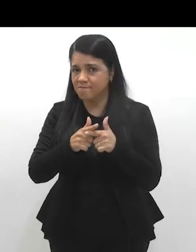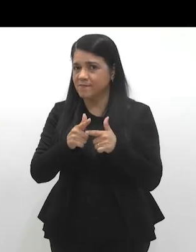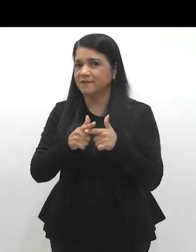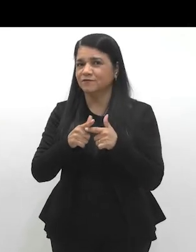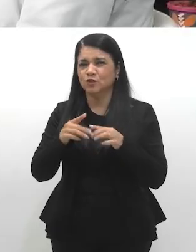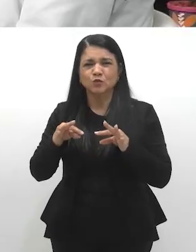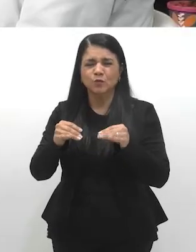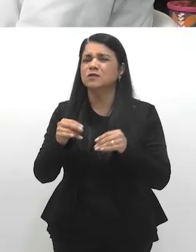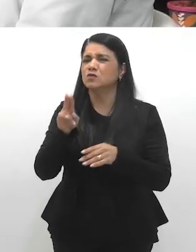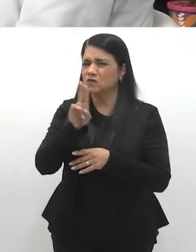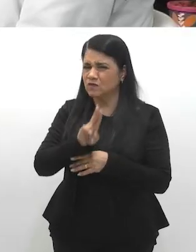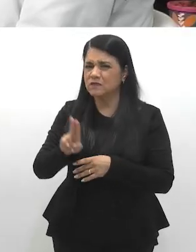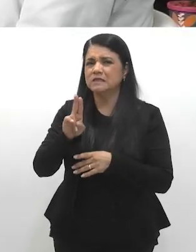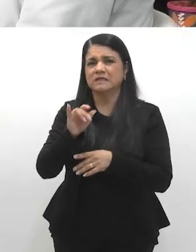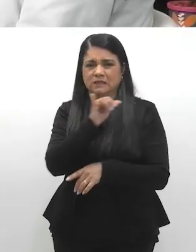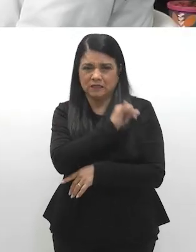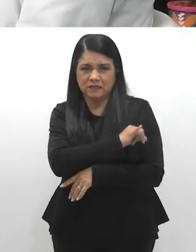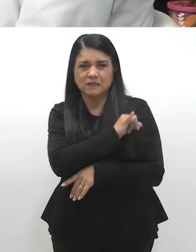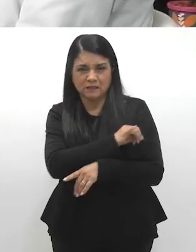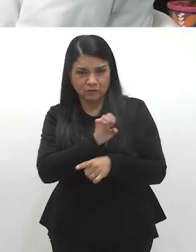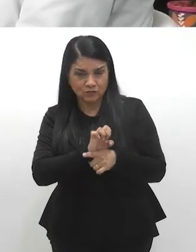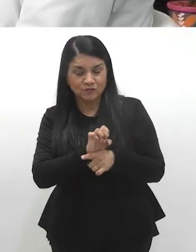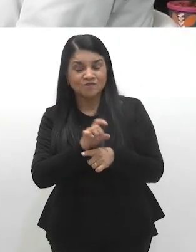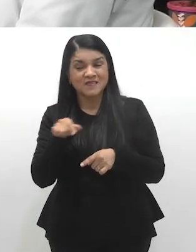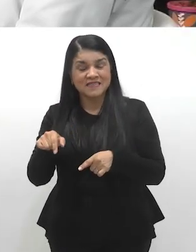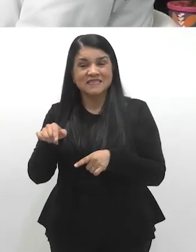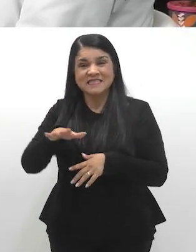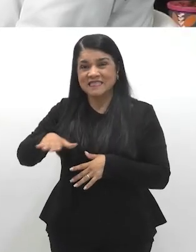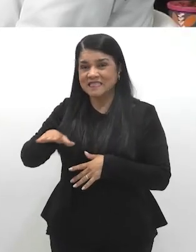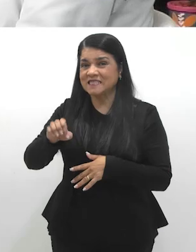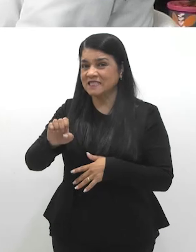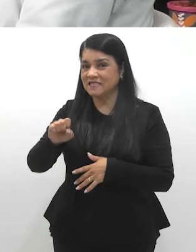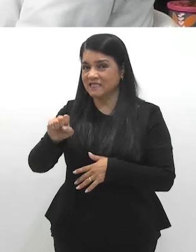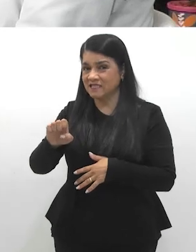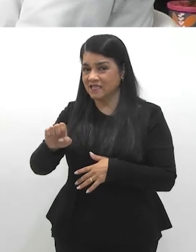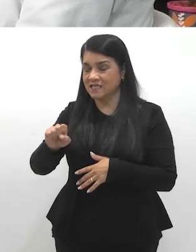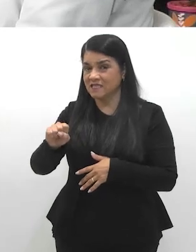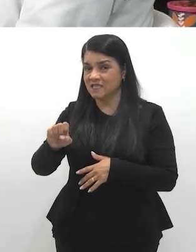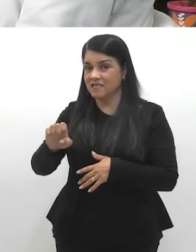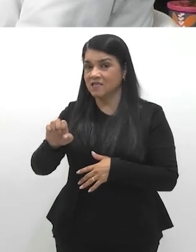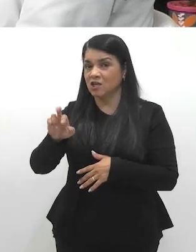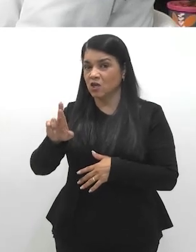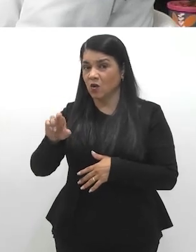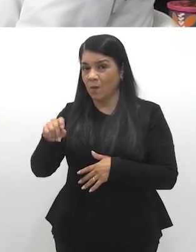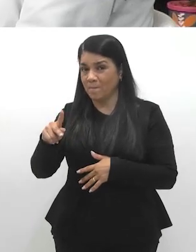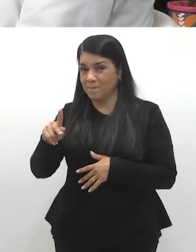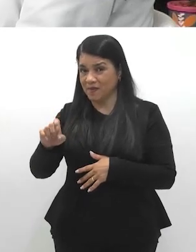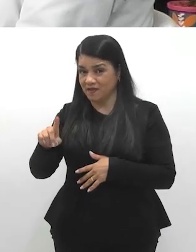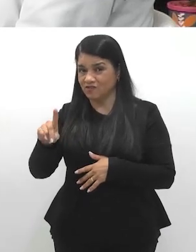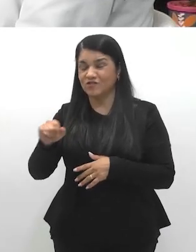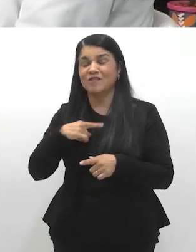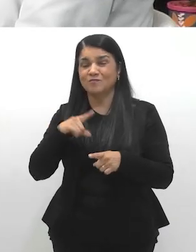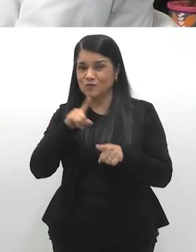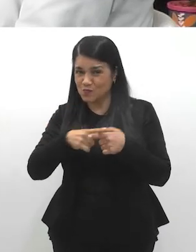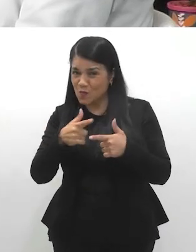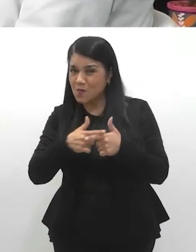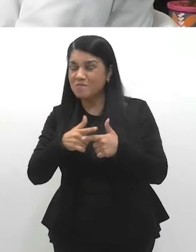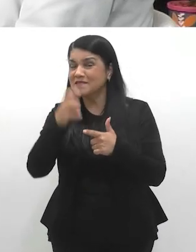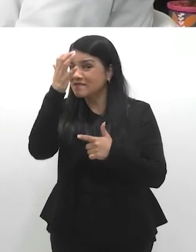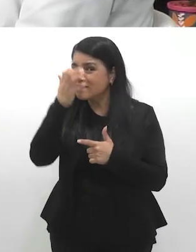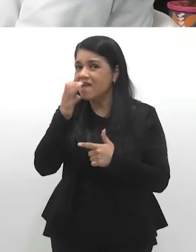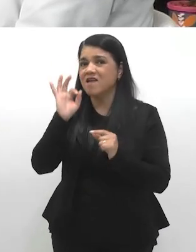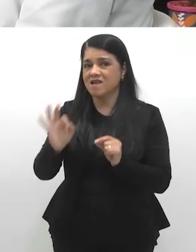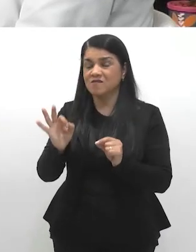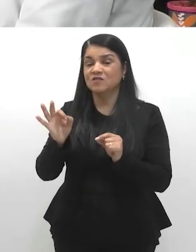para todas as universidades do Estado do Rio de Janeiro, mas ali para a gente tem um conflito muito grande nas nossas terras, e hoje estamos trabalhando